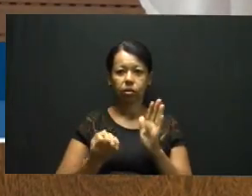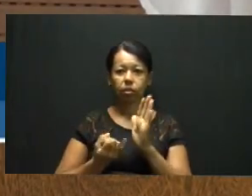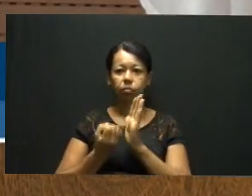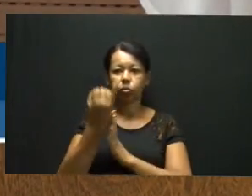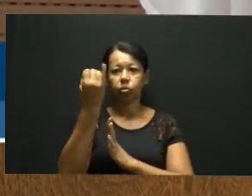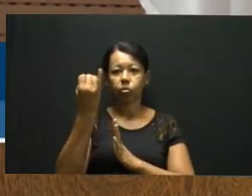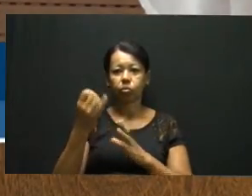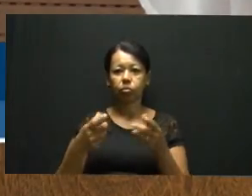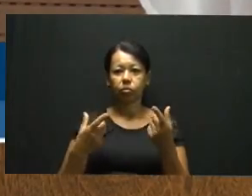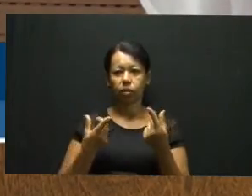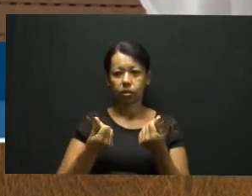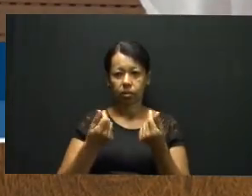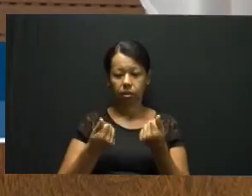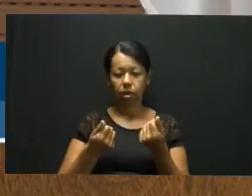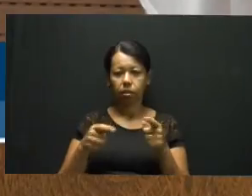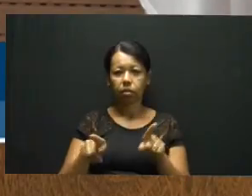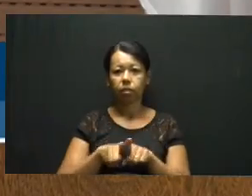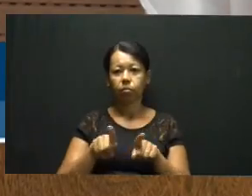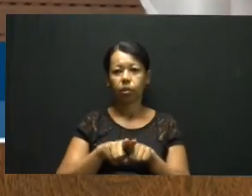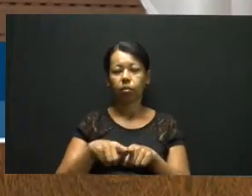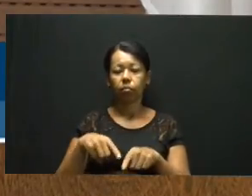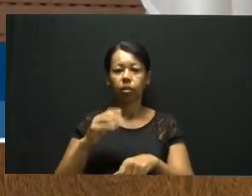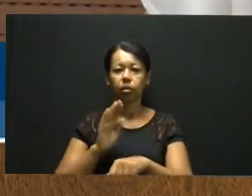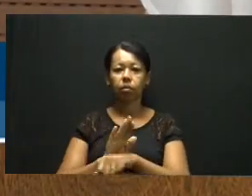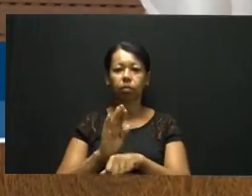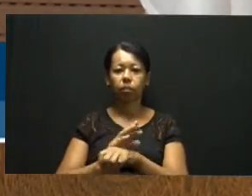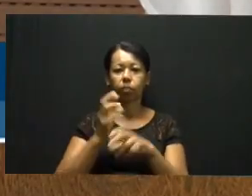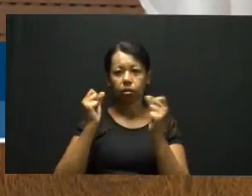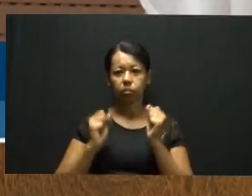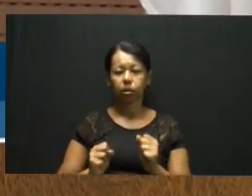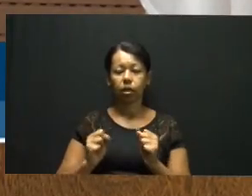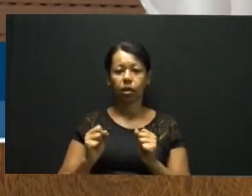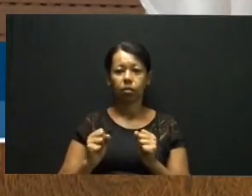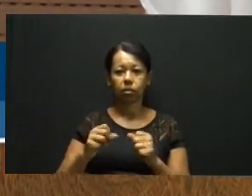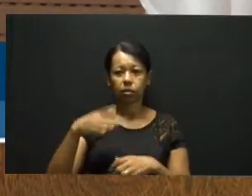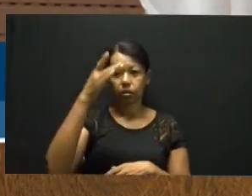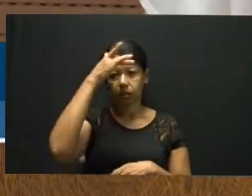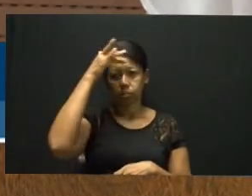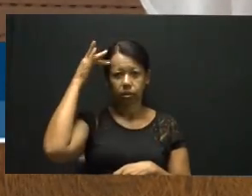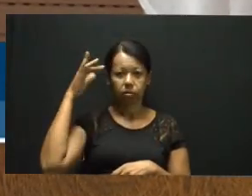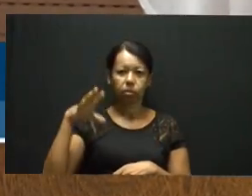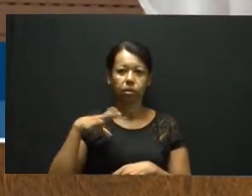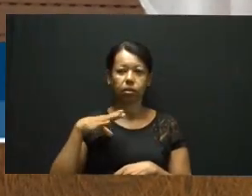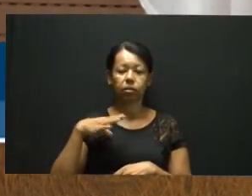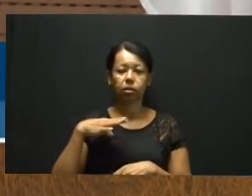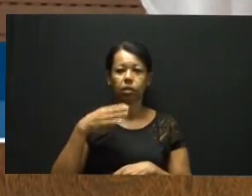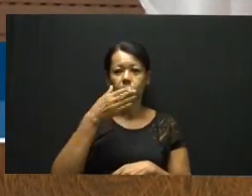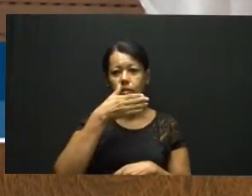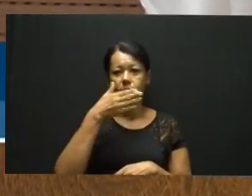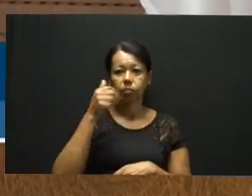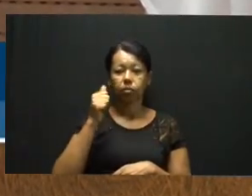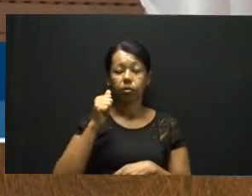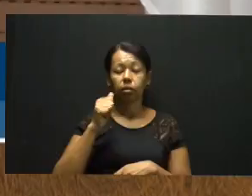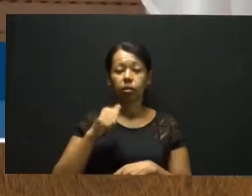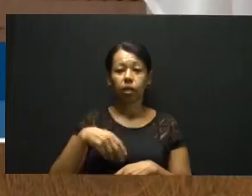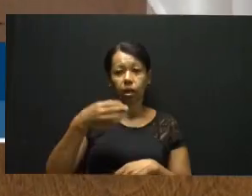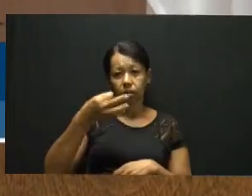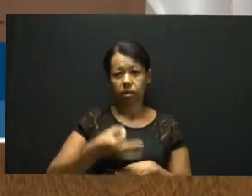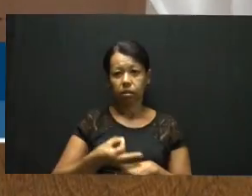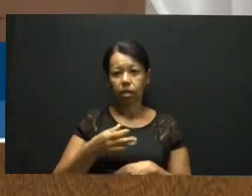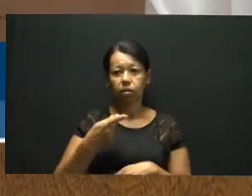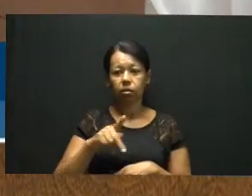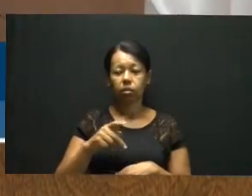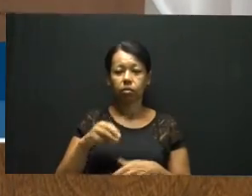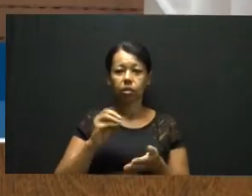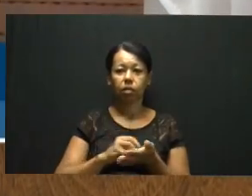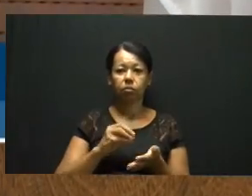ao município, bem como para trazer a possibilidade de nossos munícipes regularizem suas pendências